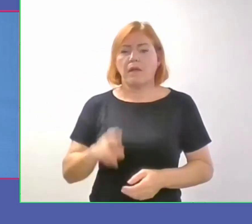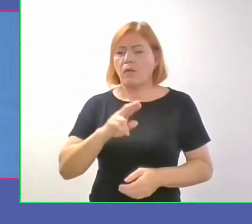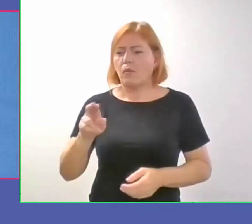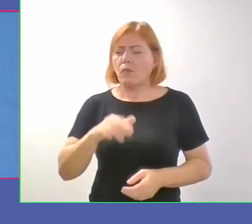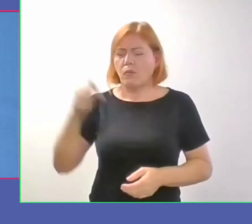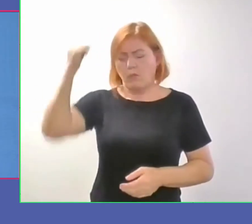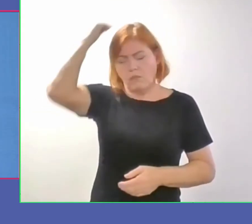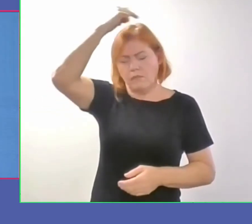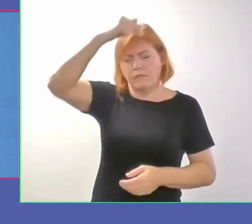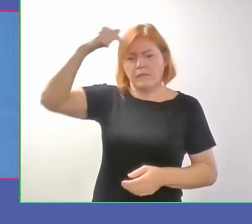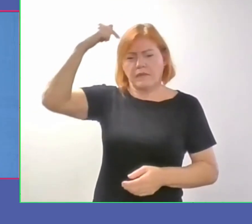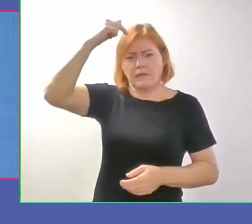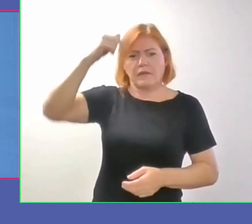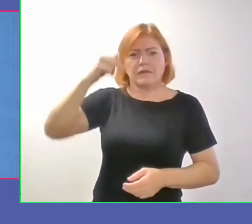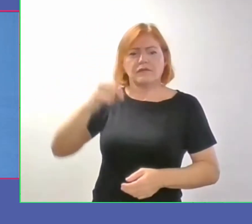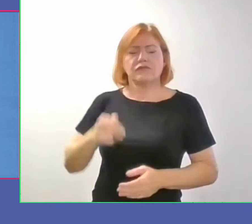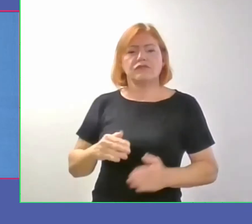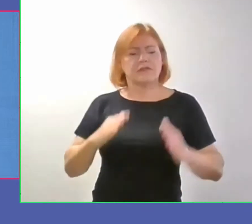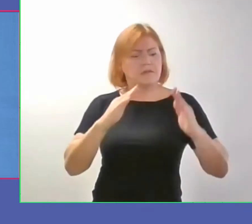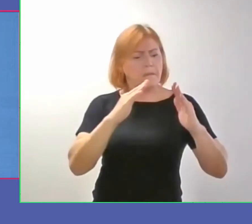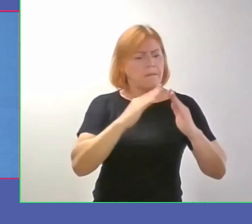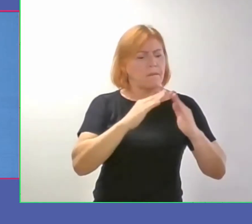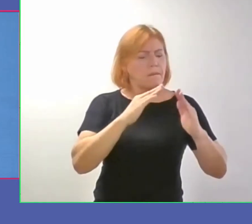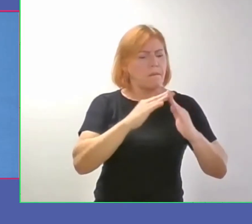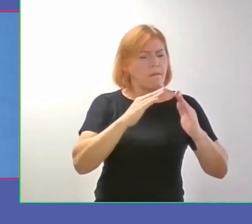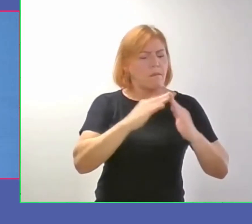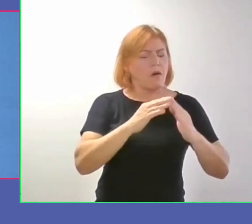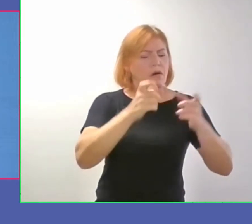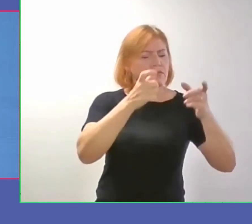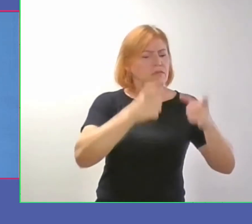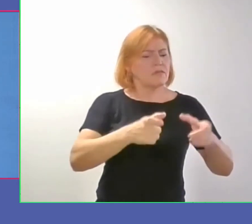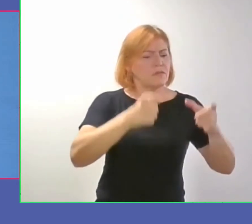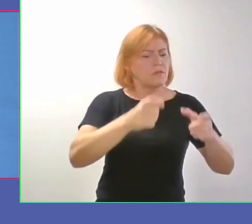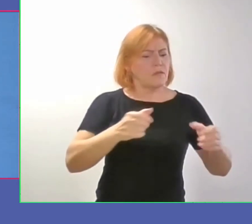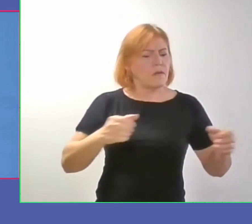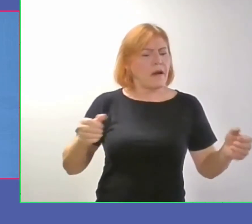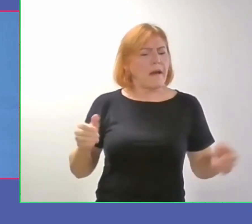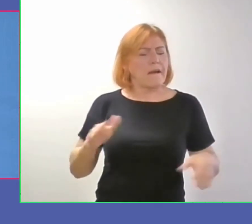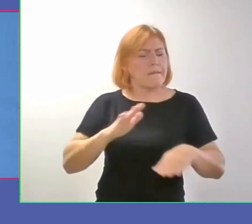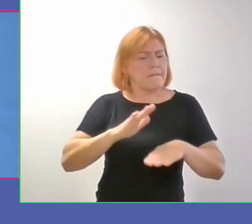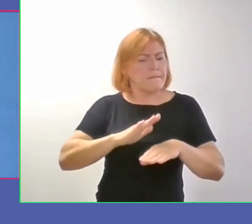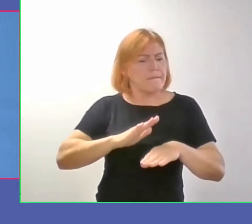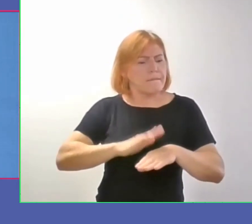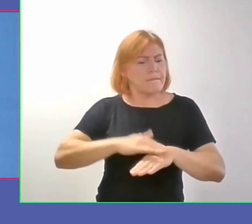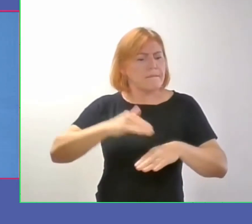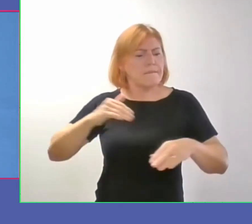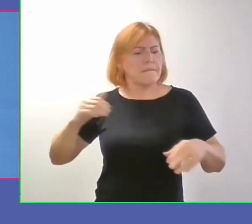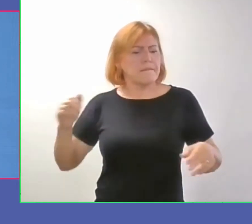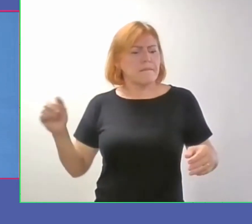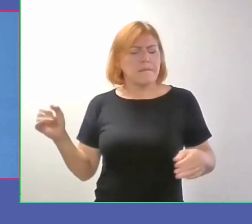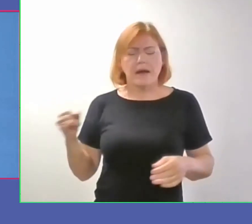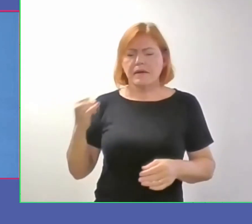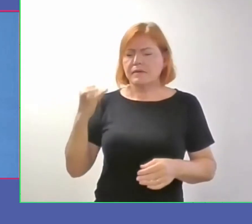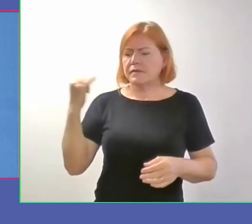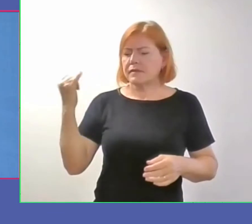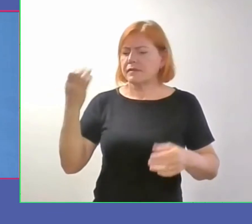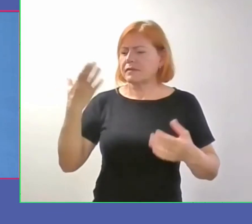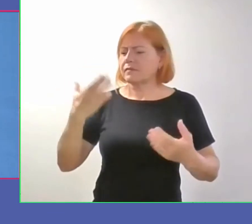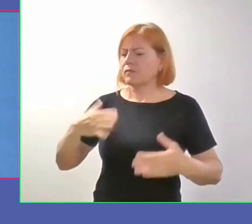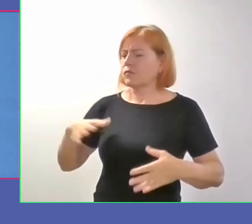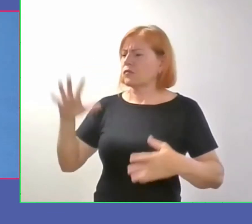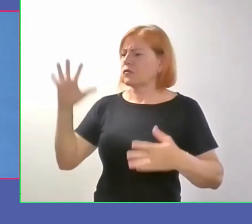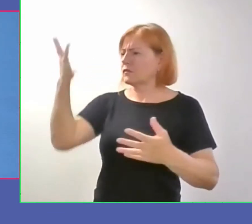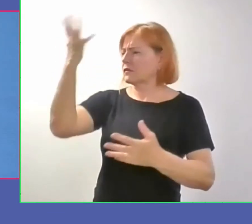mais majestoso e santo do universo. Contudo, estou presente com